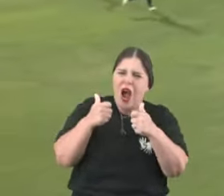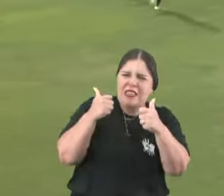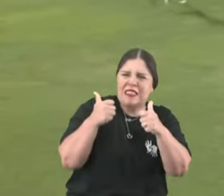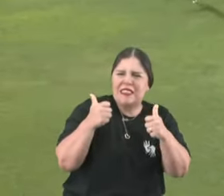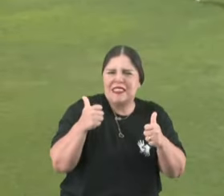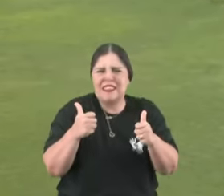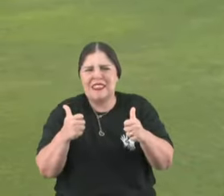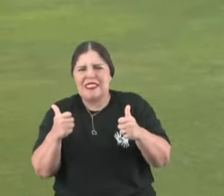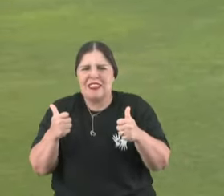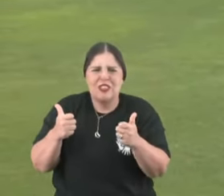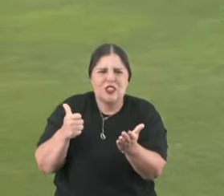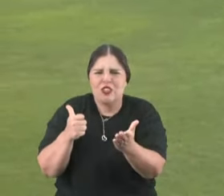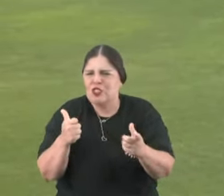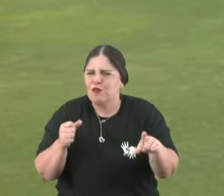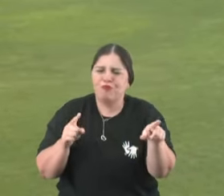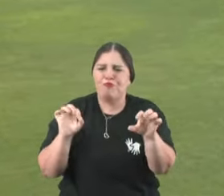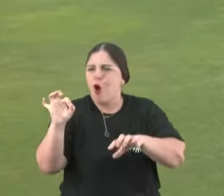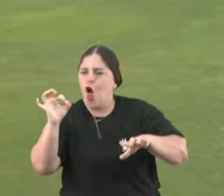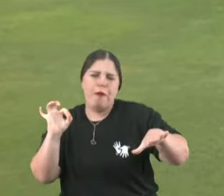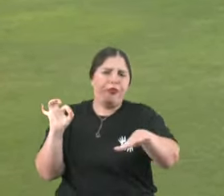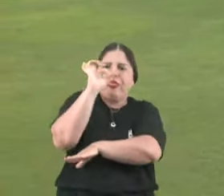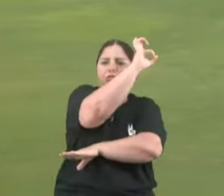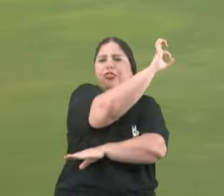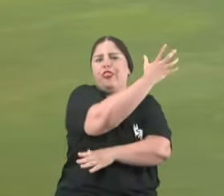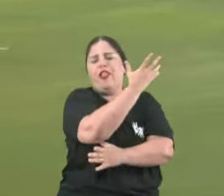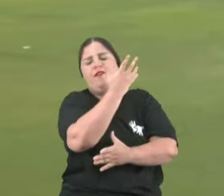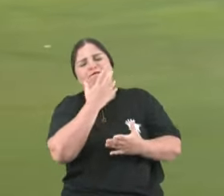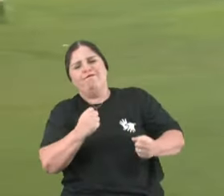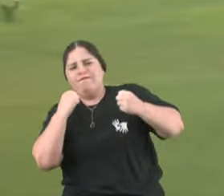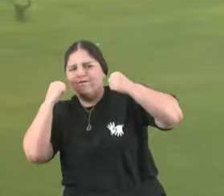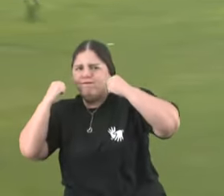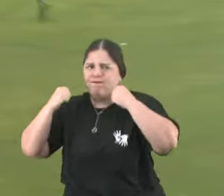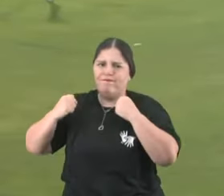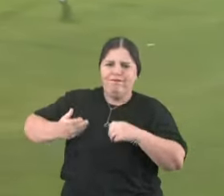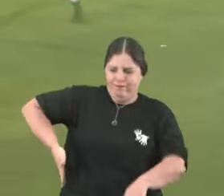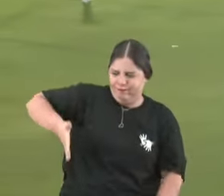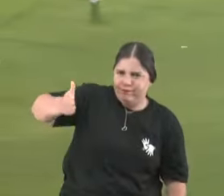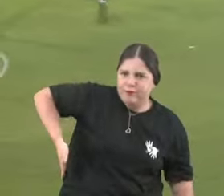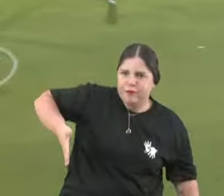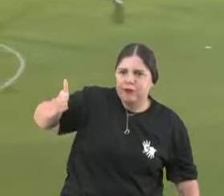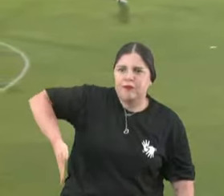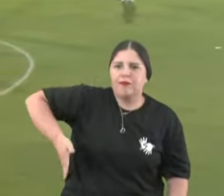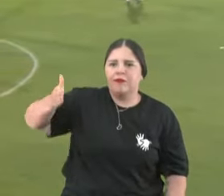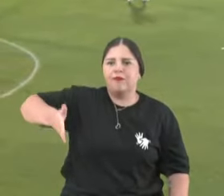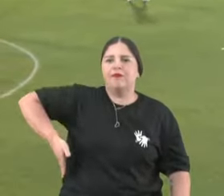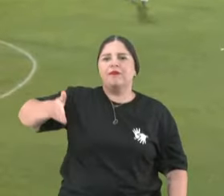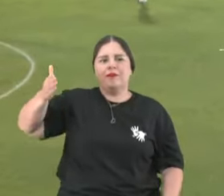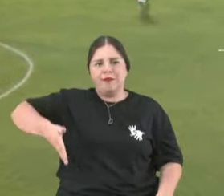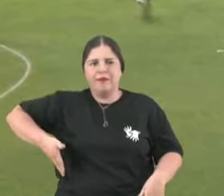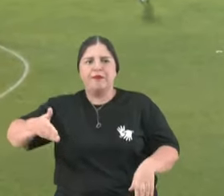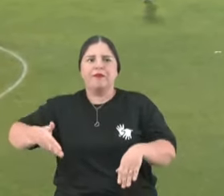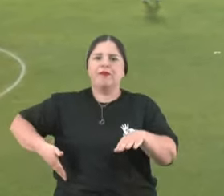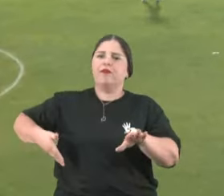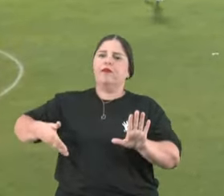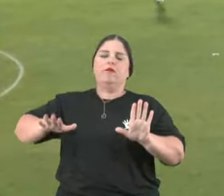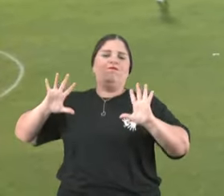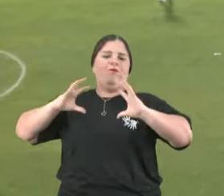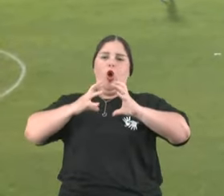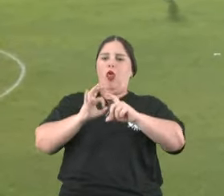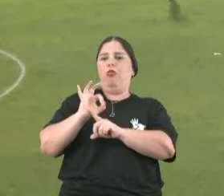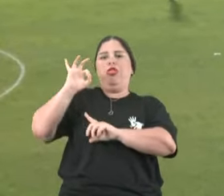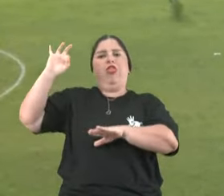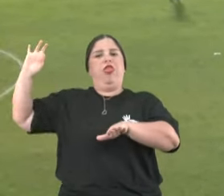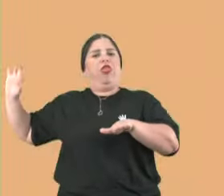Tira com que pode o Pianissola. A sobra de bola ainda é do Regatas. A bola é cortada. Eu tive a